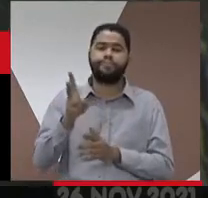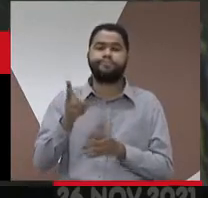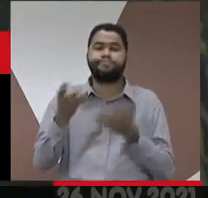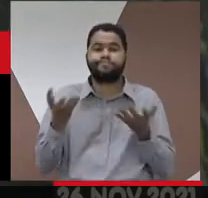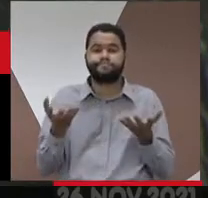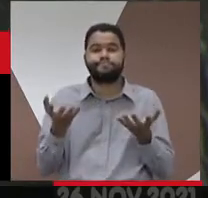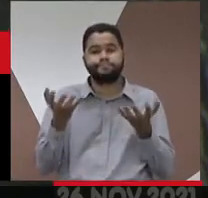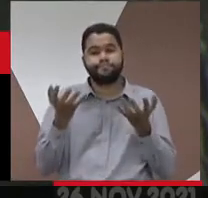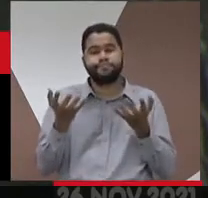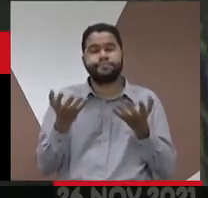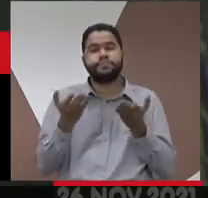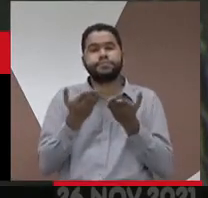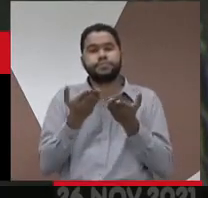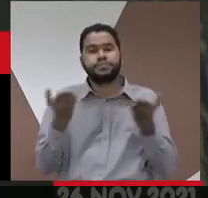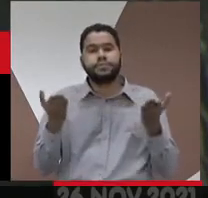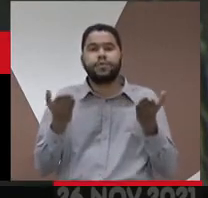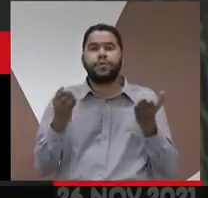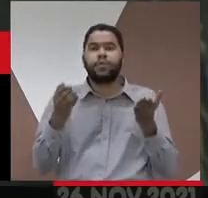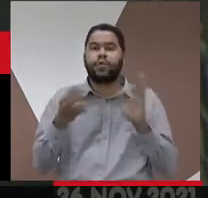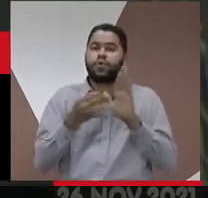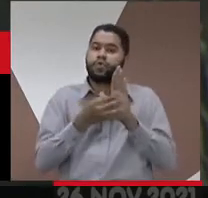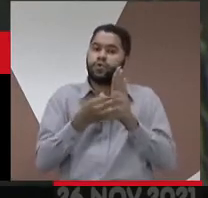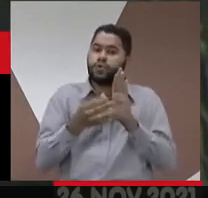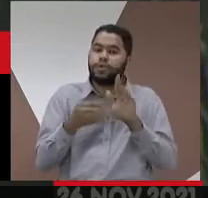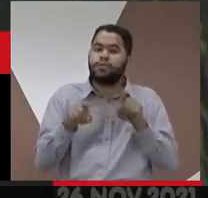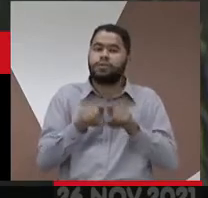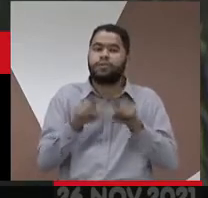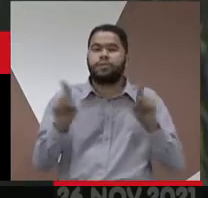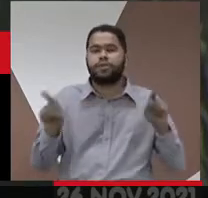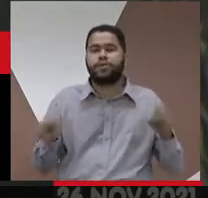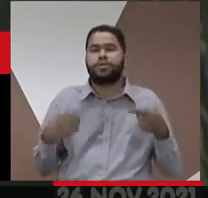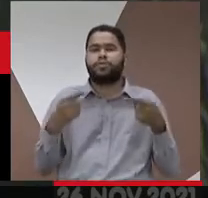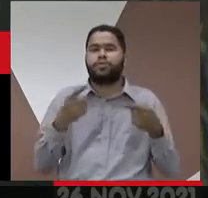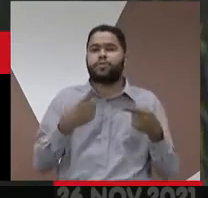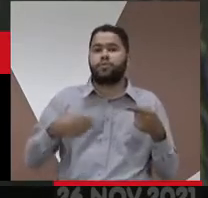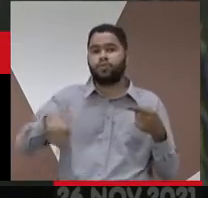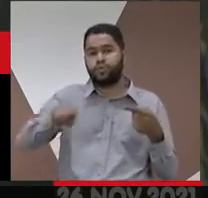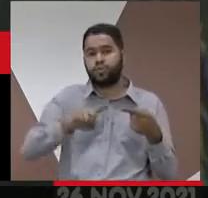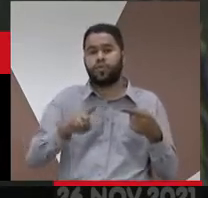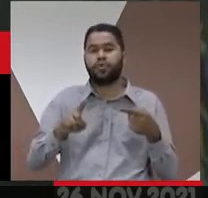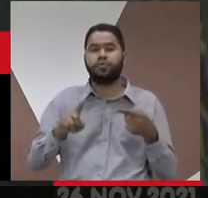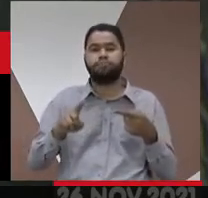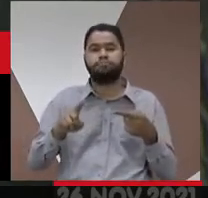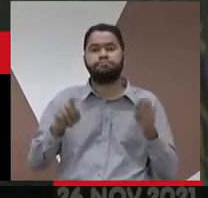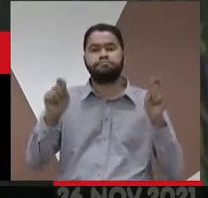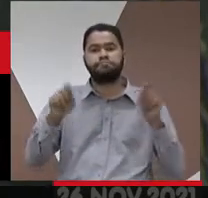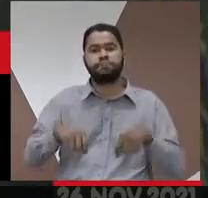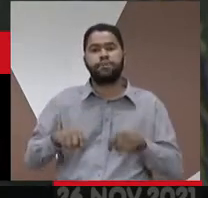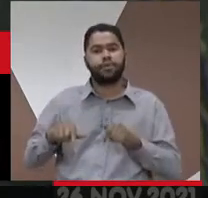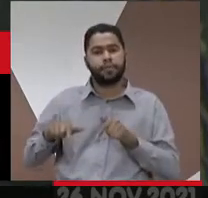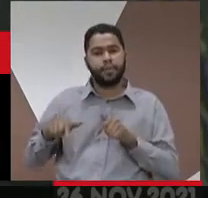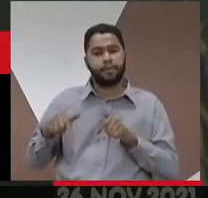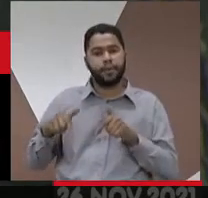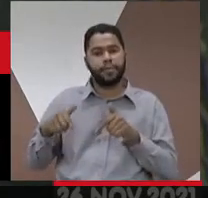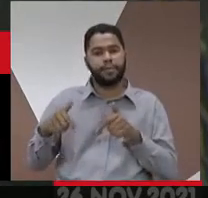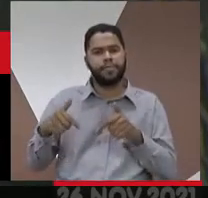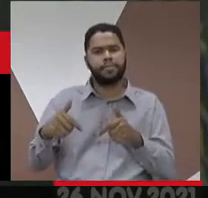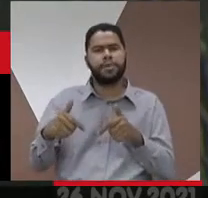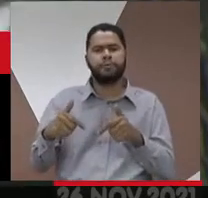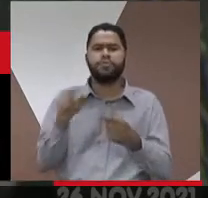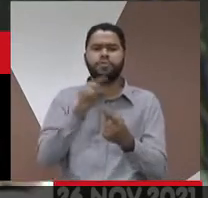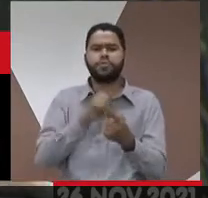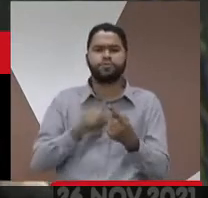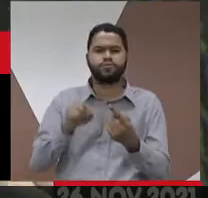quero deixar aqui como essa sugestão e esse desafio para que nós, do Poder Legislativo, possamos atuar de forma